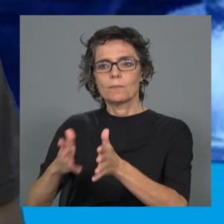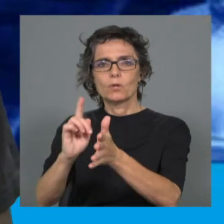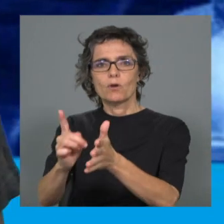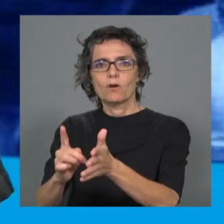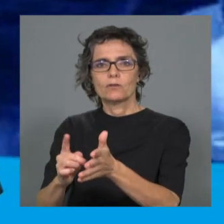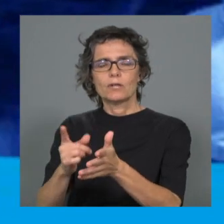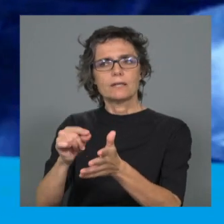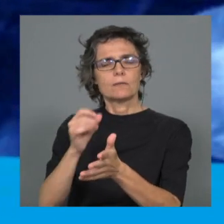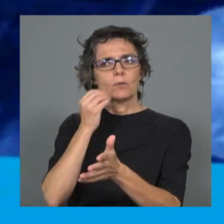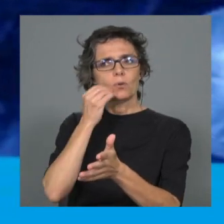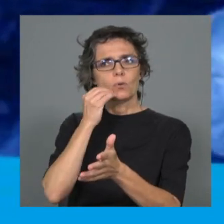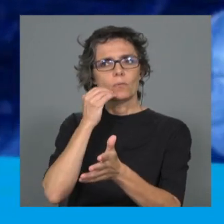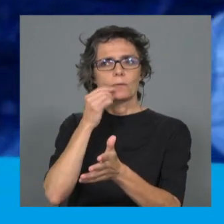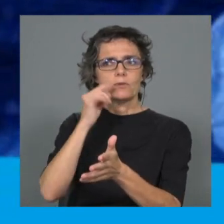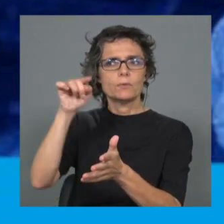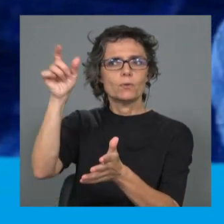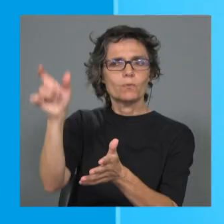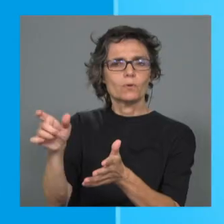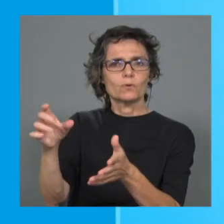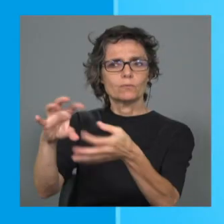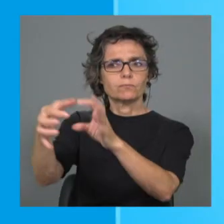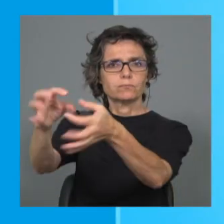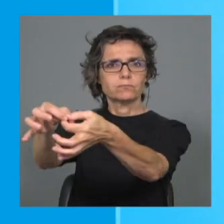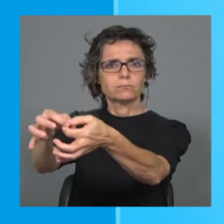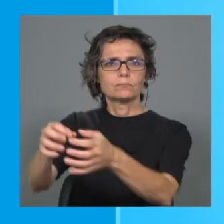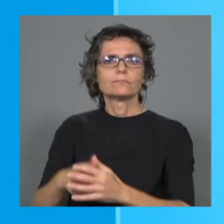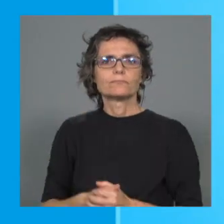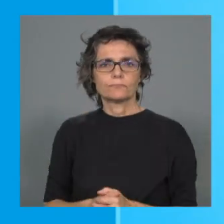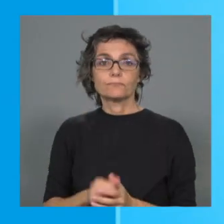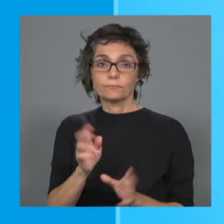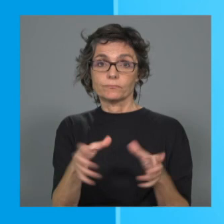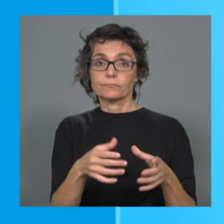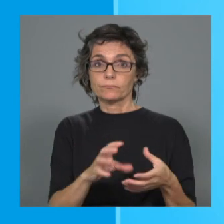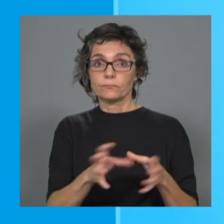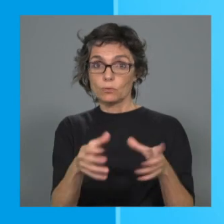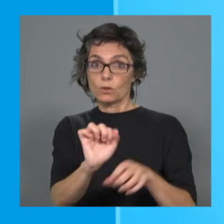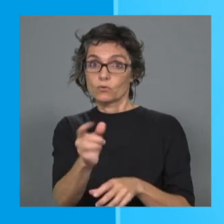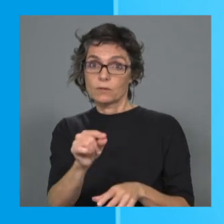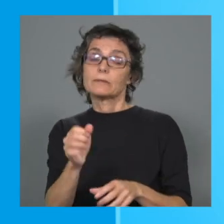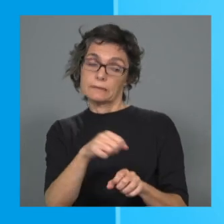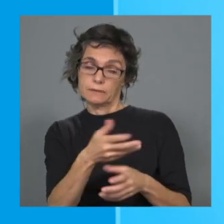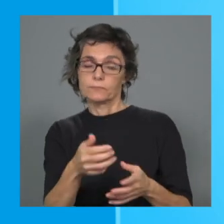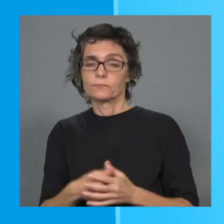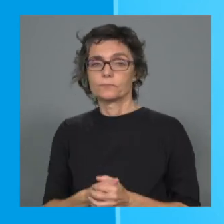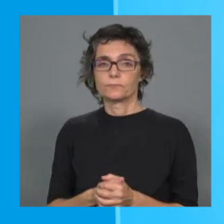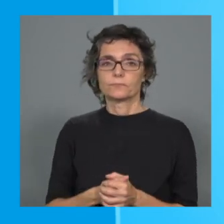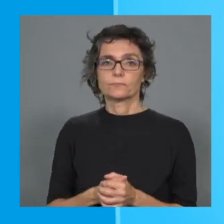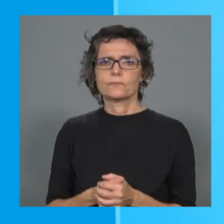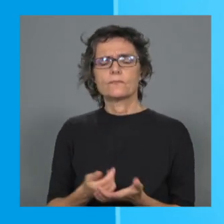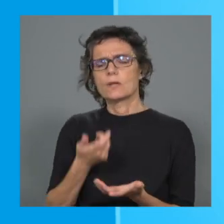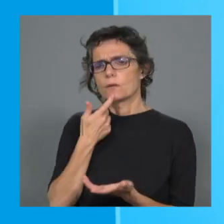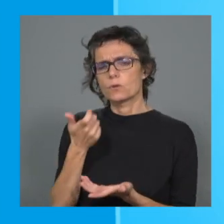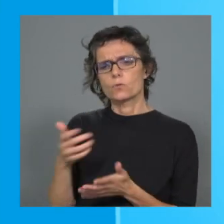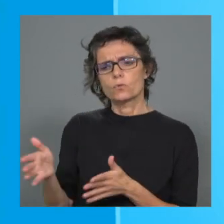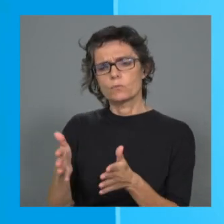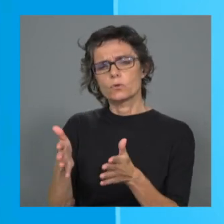podia se relacionar também com o outro. Como é que podia estar ao serviço de outros também, concretamente da sua comunidade. Aquilo que pude perceber, de alguma forma há um